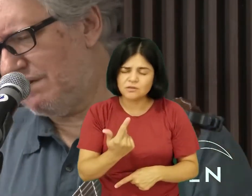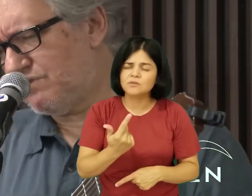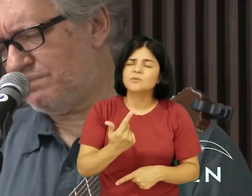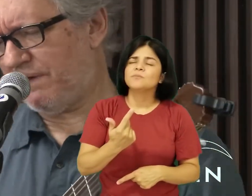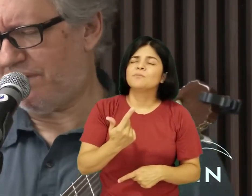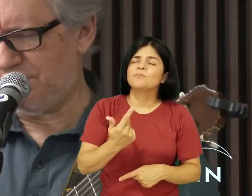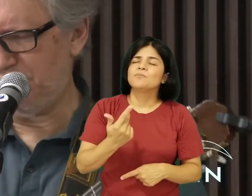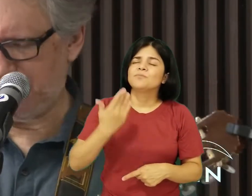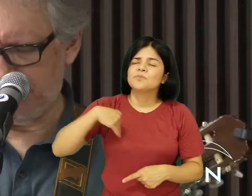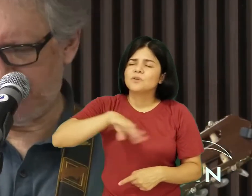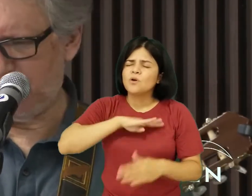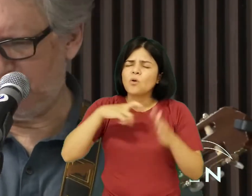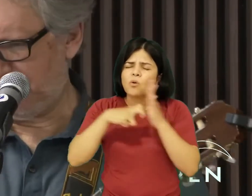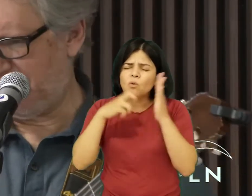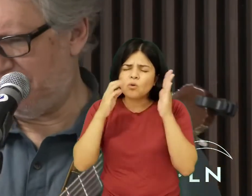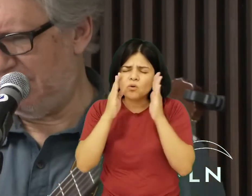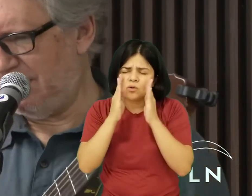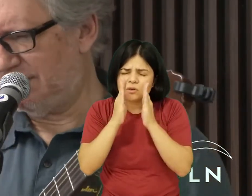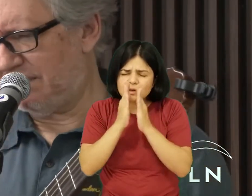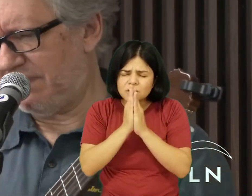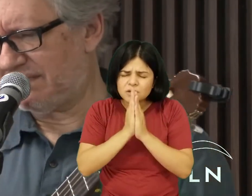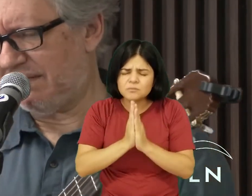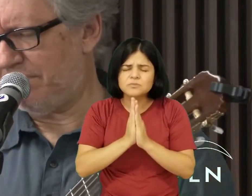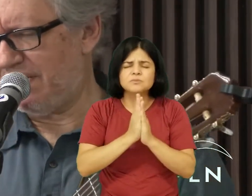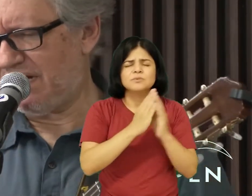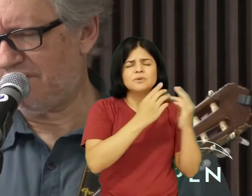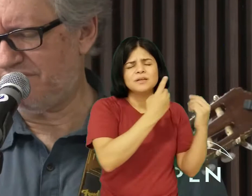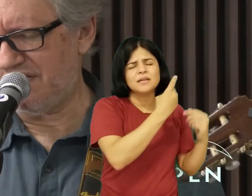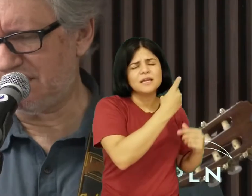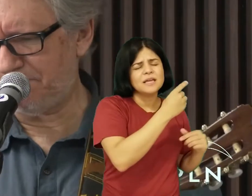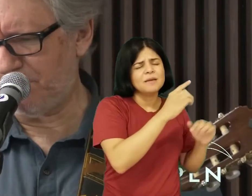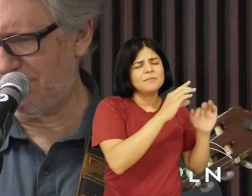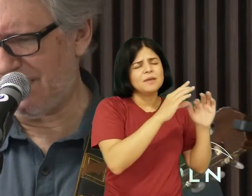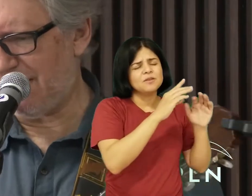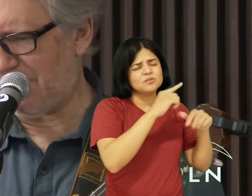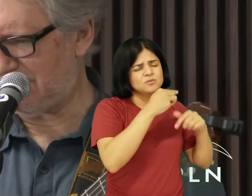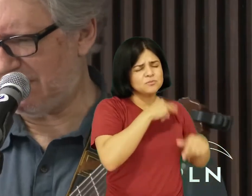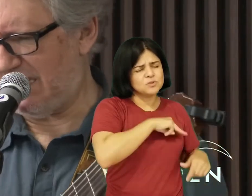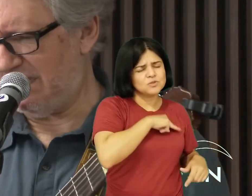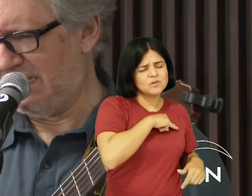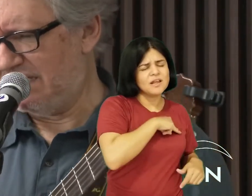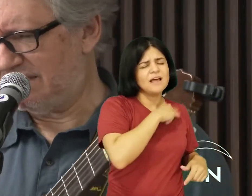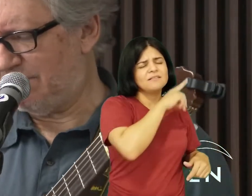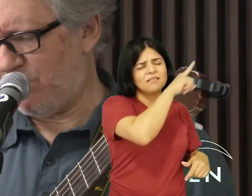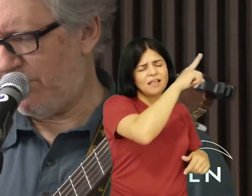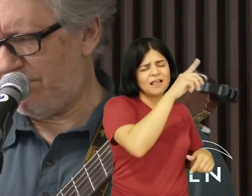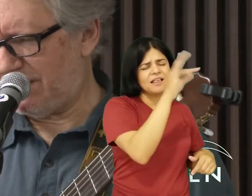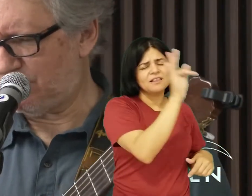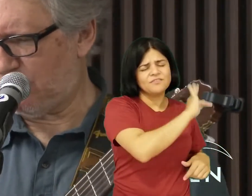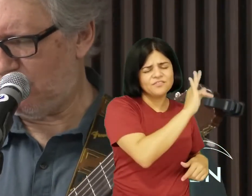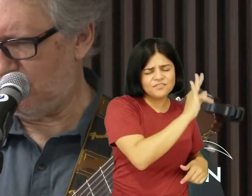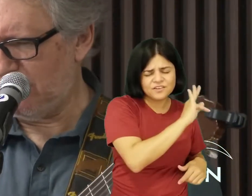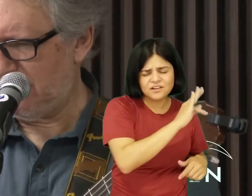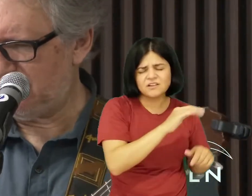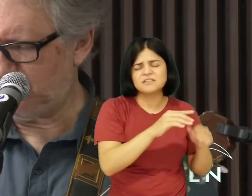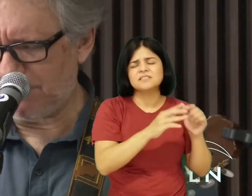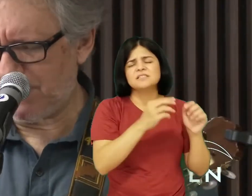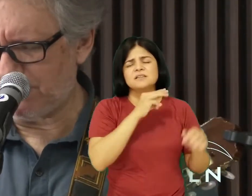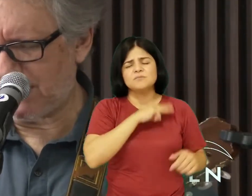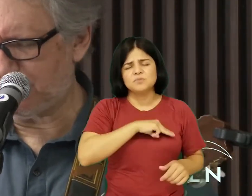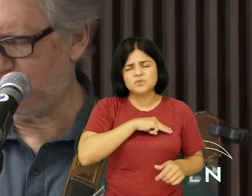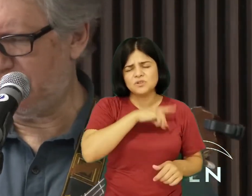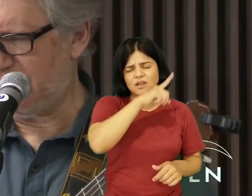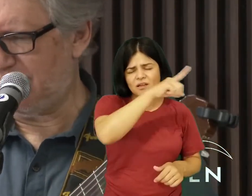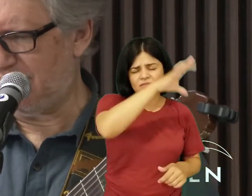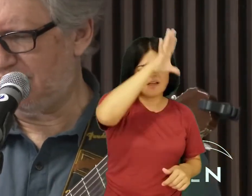Nós oramos pelo Edinho e pela Paula, pela Melissa e pela Sabrina na França, pelo André, Marcele, Samuel e Marisol, em São Gabriel